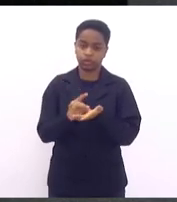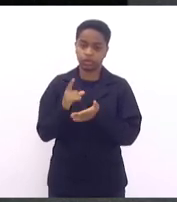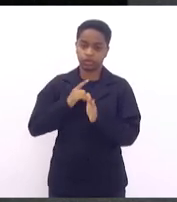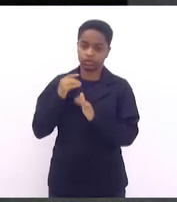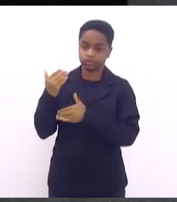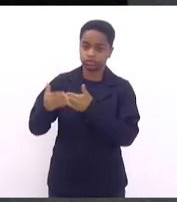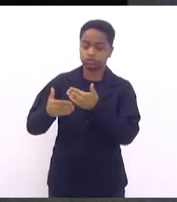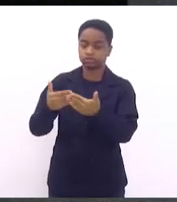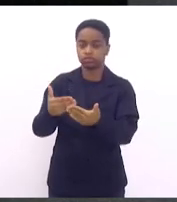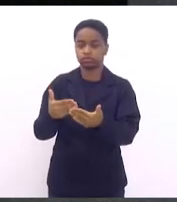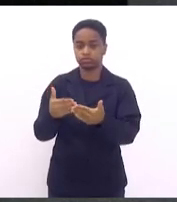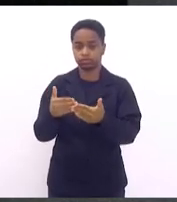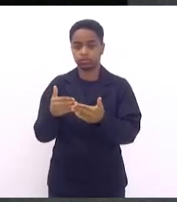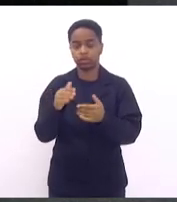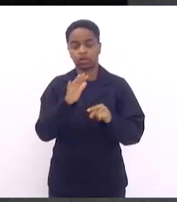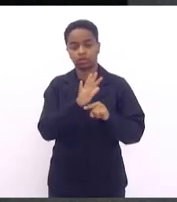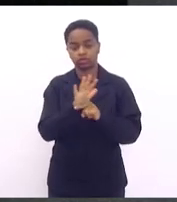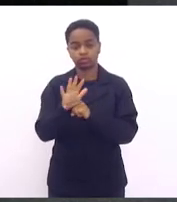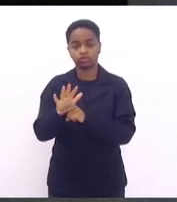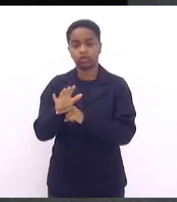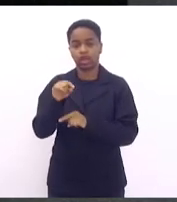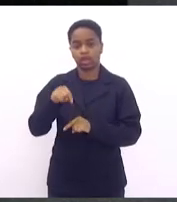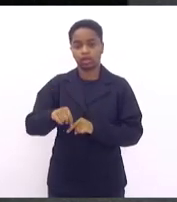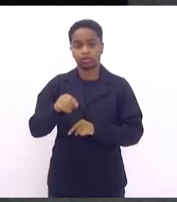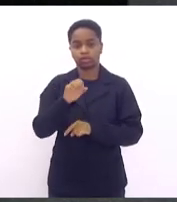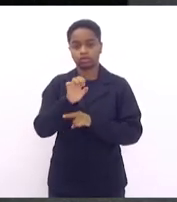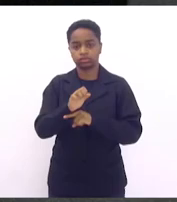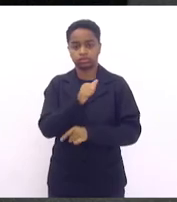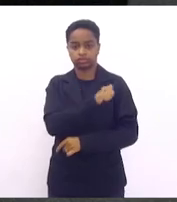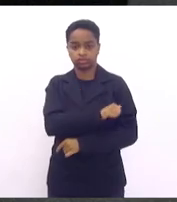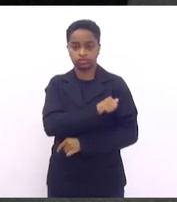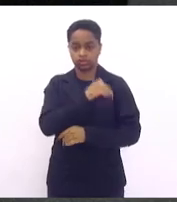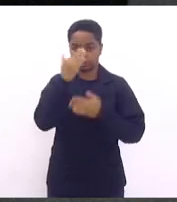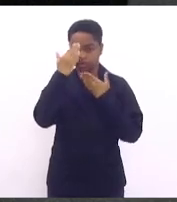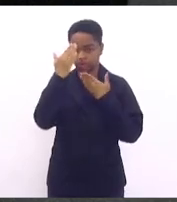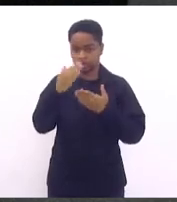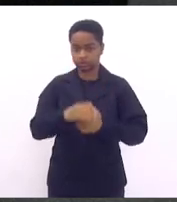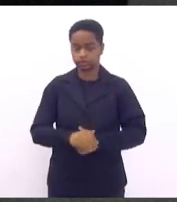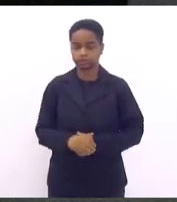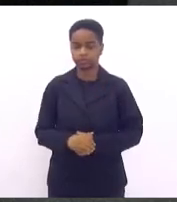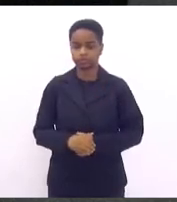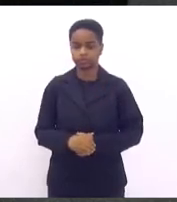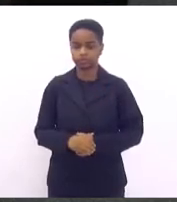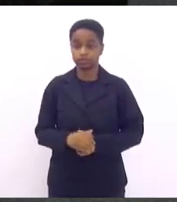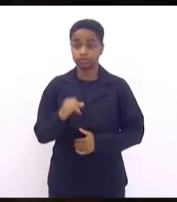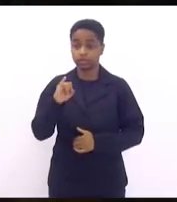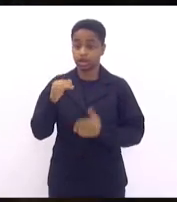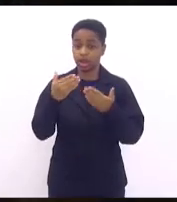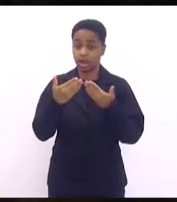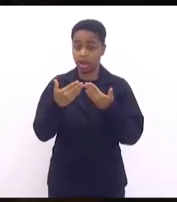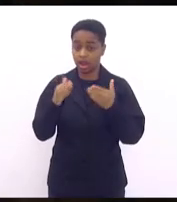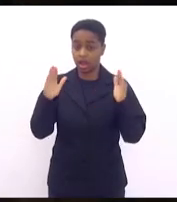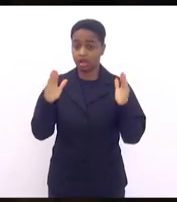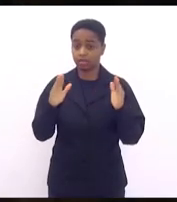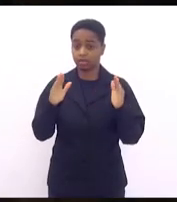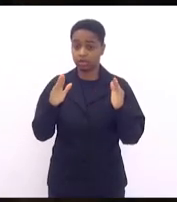progresso para o desenvolvimento humanitário do estado do Rio de Janeiro. Muito obrigado. Se Vossa Excelência for abrir com a autoria,